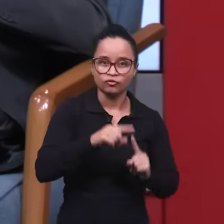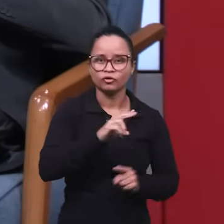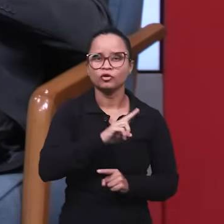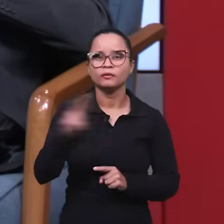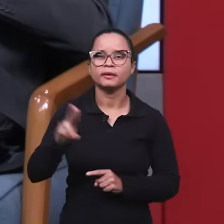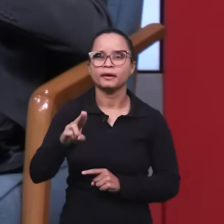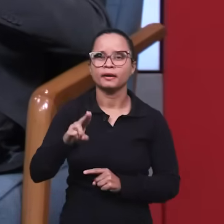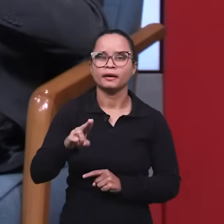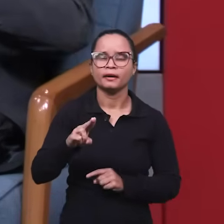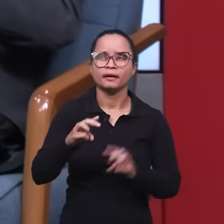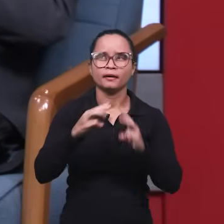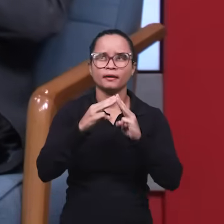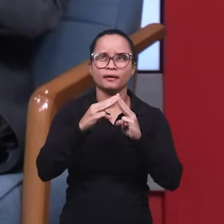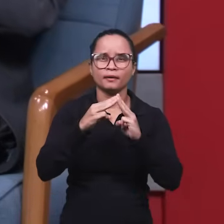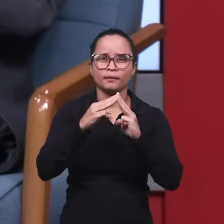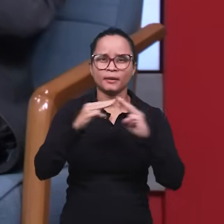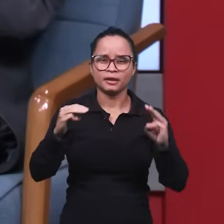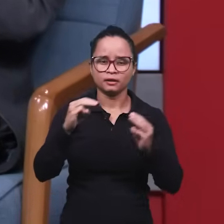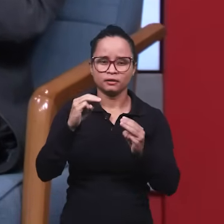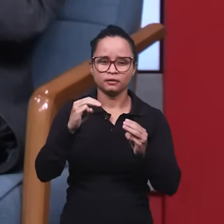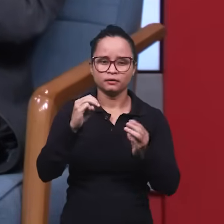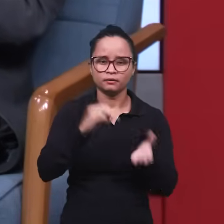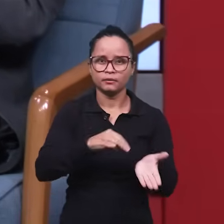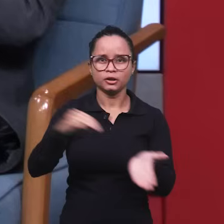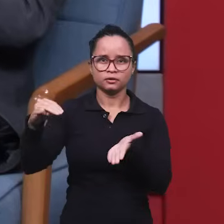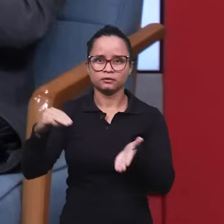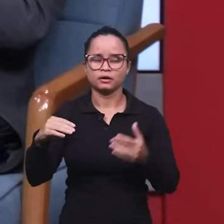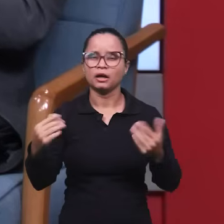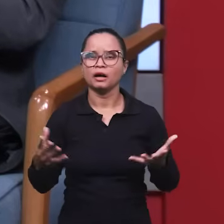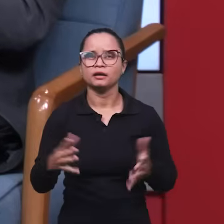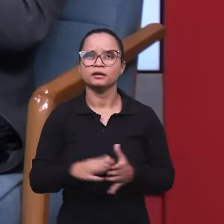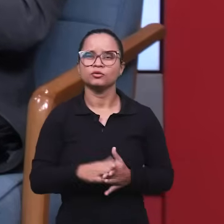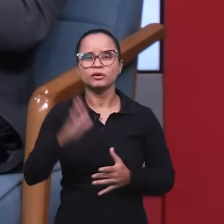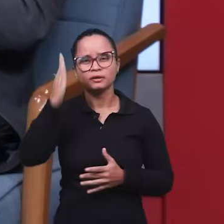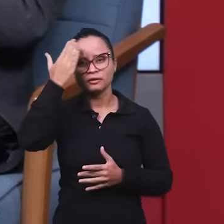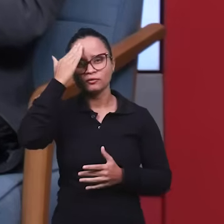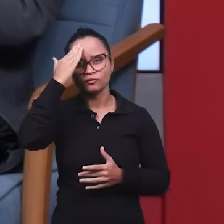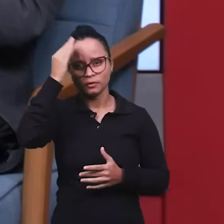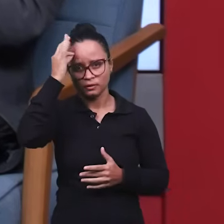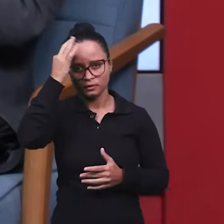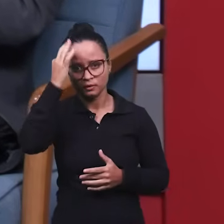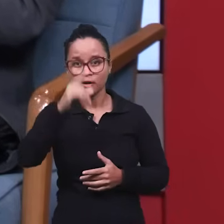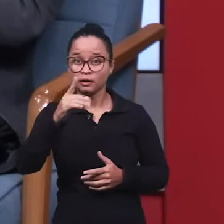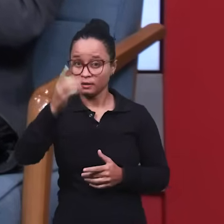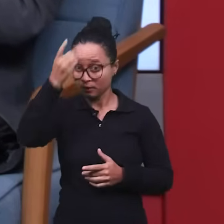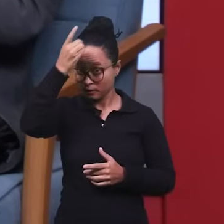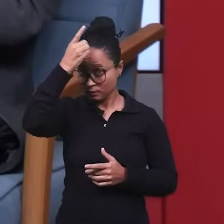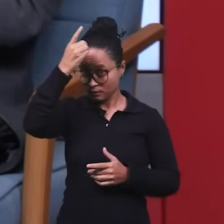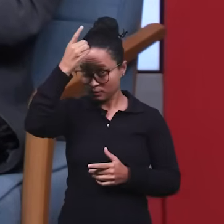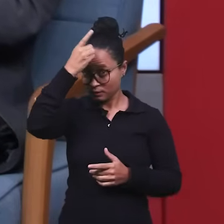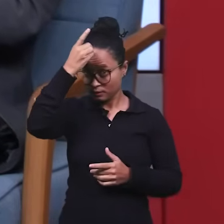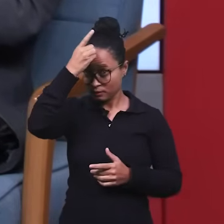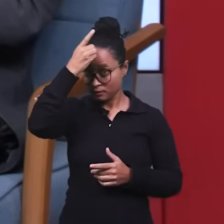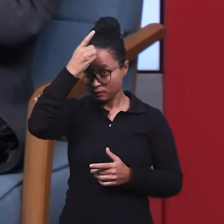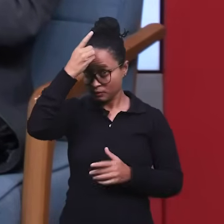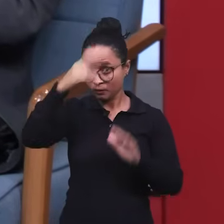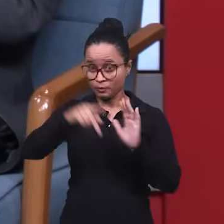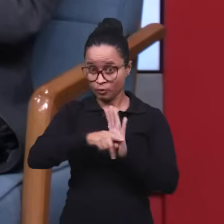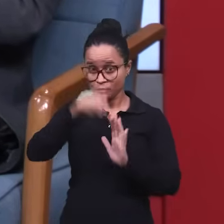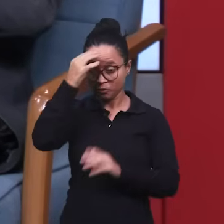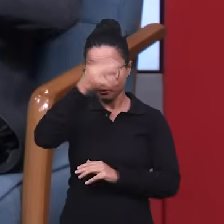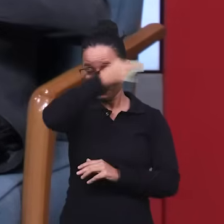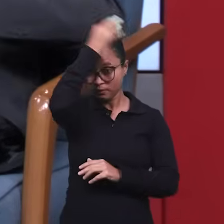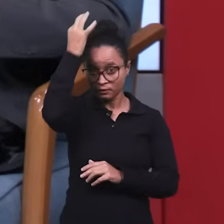Senhor? A revelação era do Senhor. Então vamos lá. No discernimento de espíritos, o Senhor disse, esse dom é